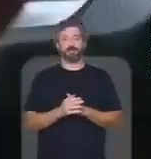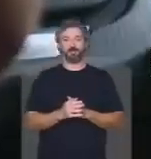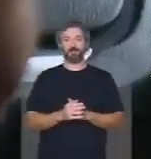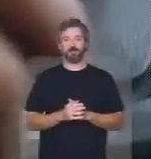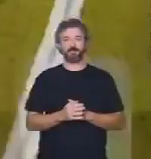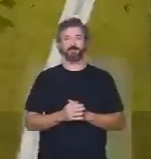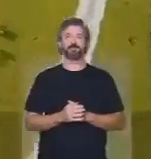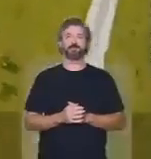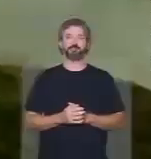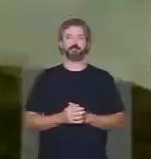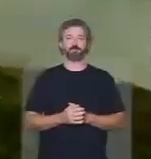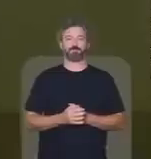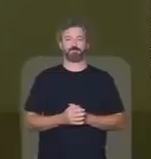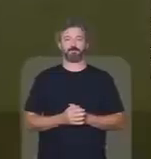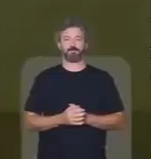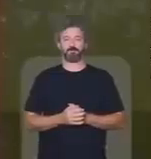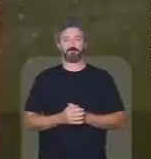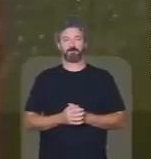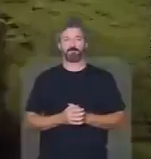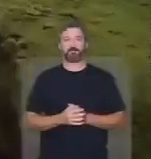país.